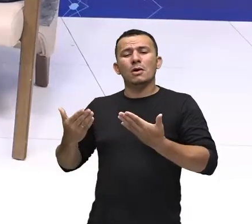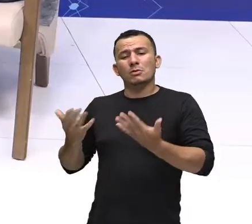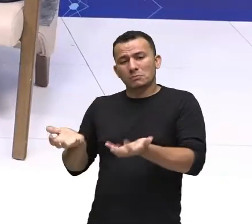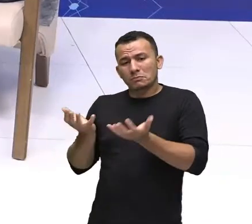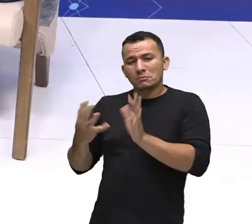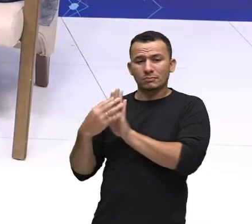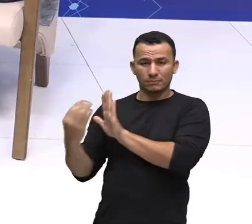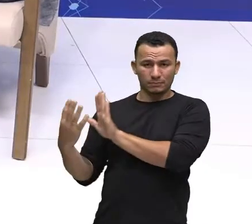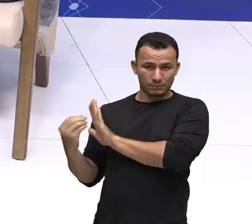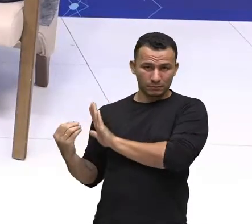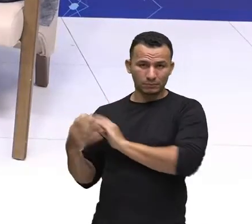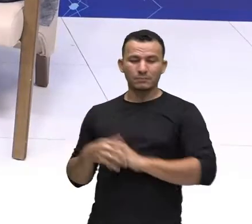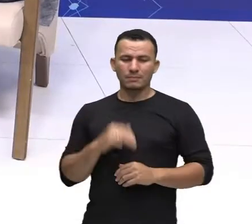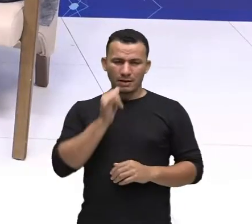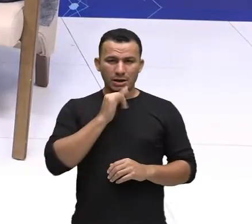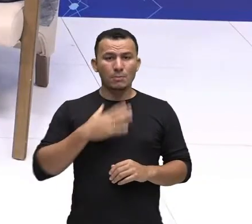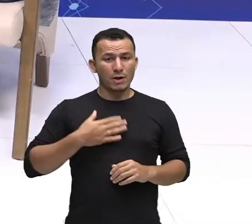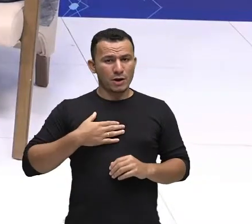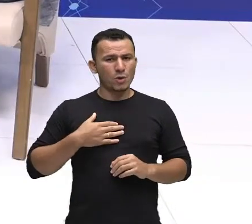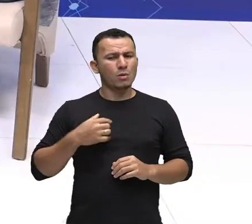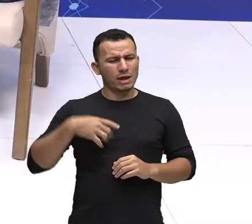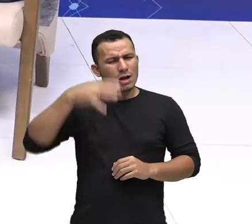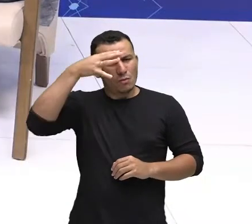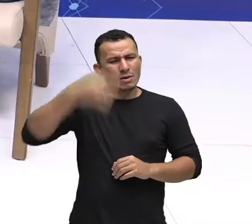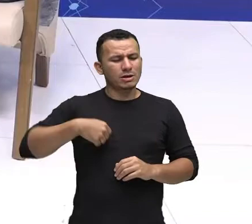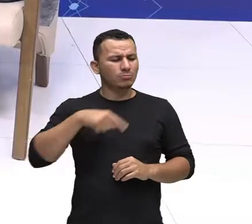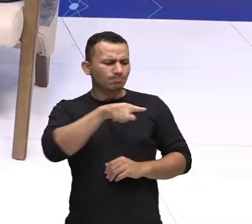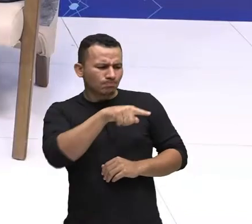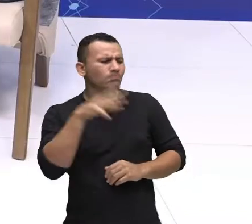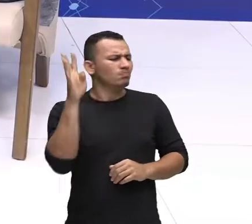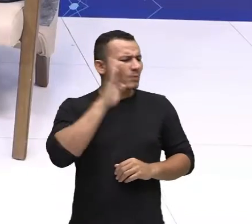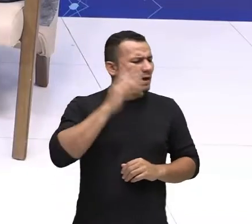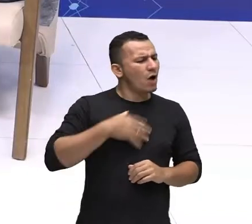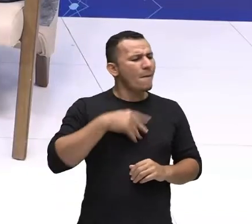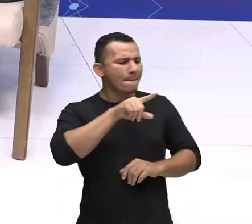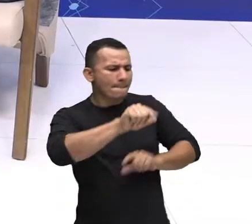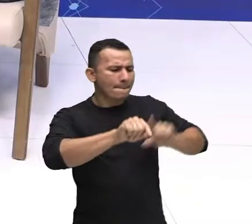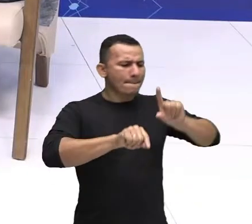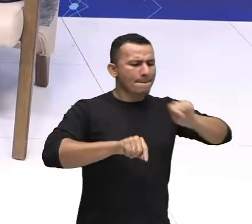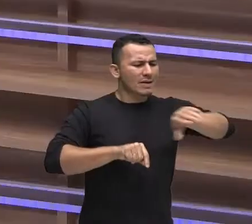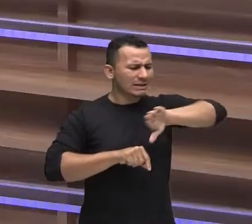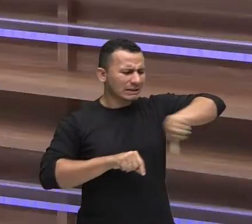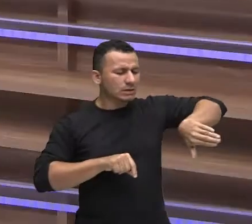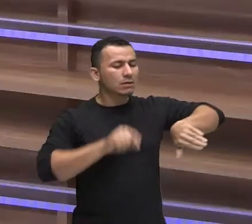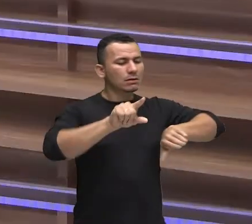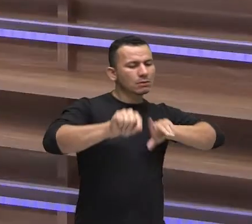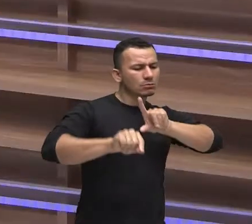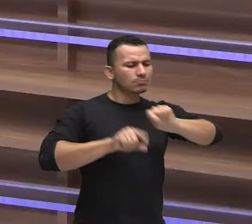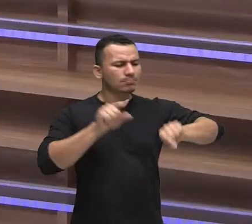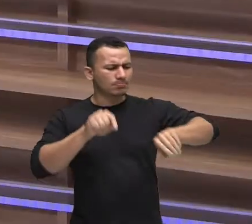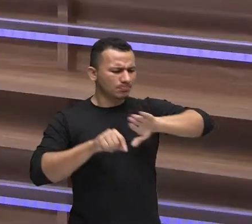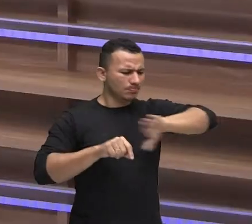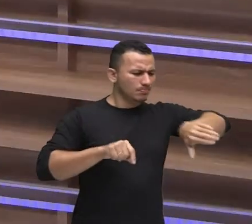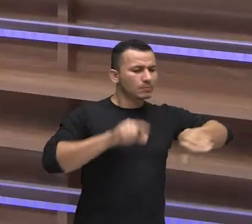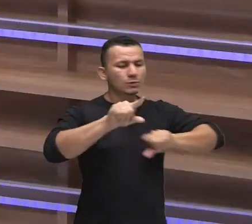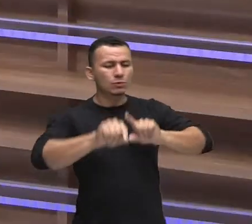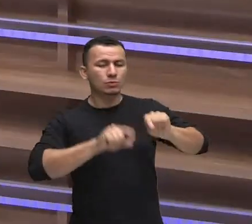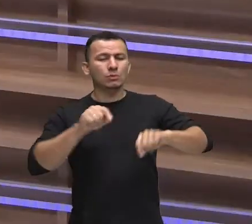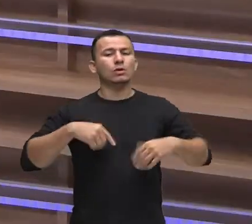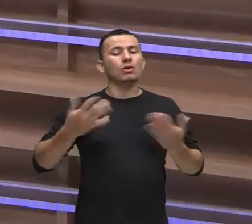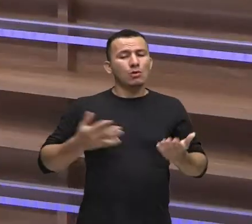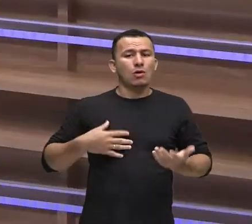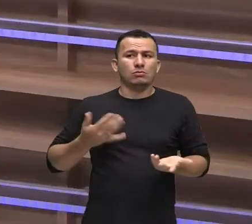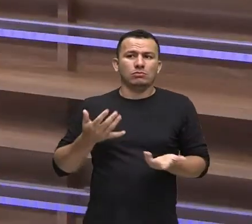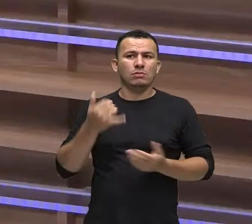aquilo que, poxa, esse aqui é legal, esse aqui não é tão bom, eu vou ficar com esse aqui eu vou editar um pouquinho, né? Para que eu não